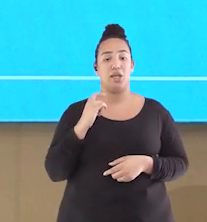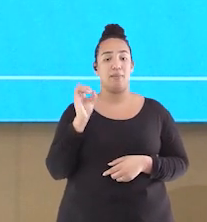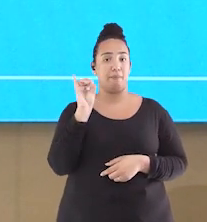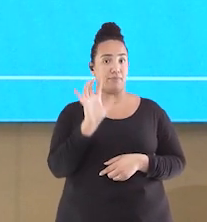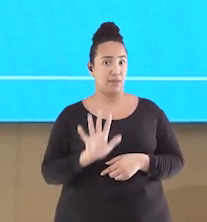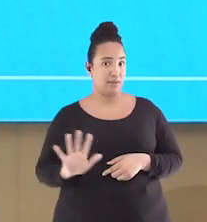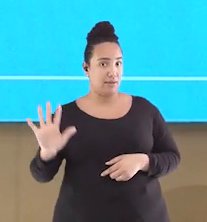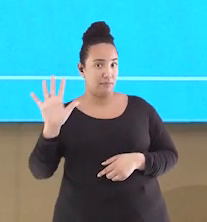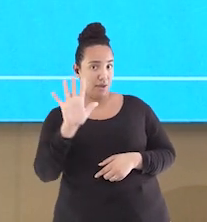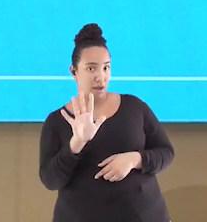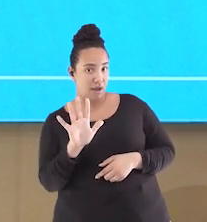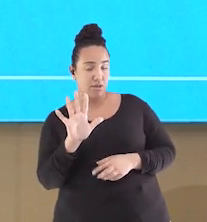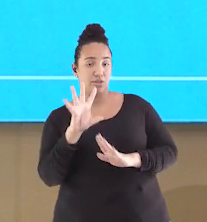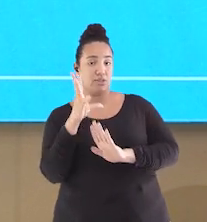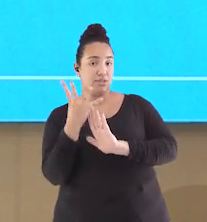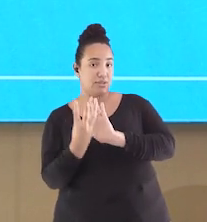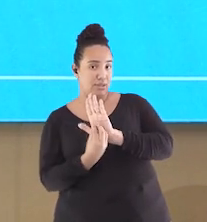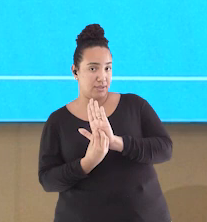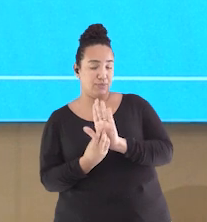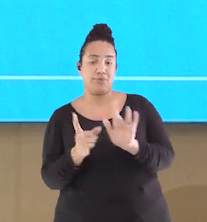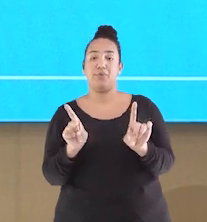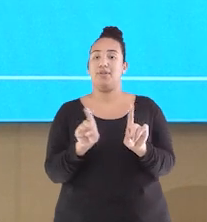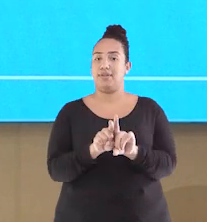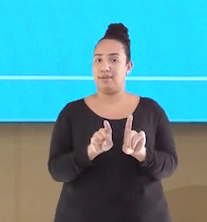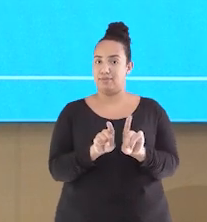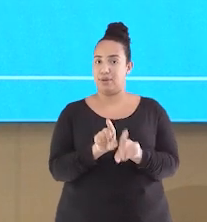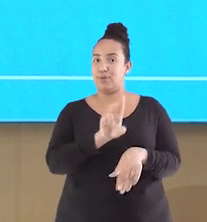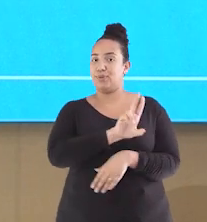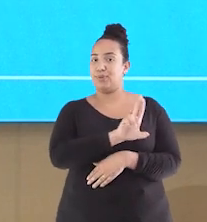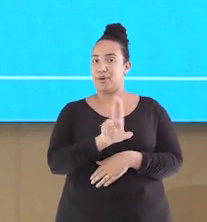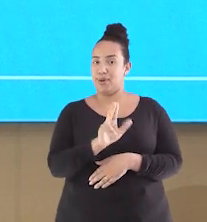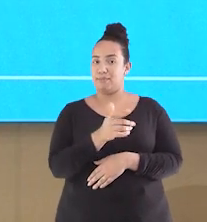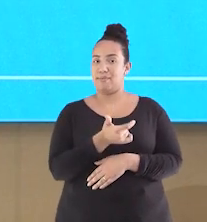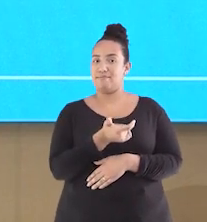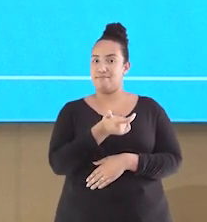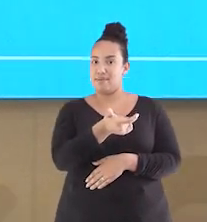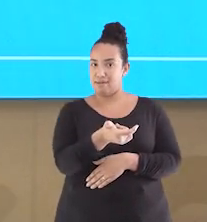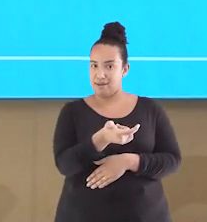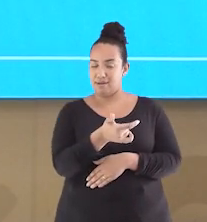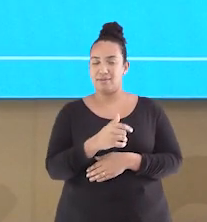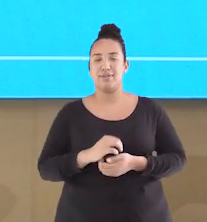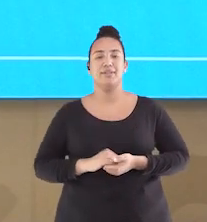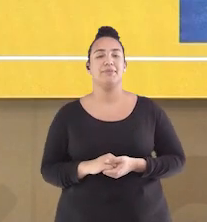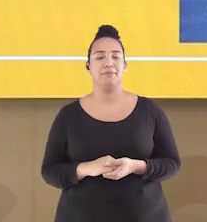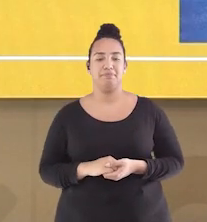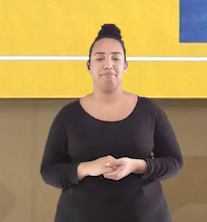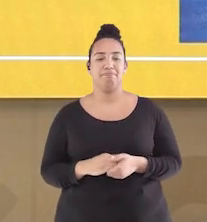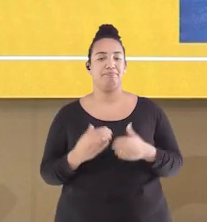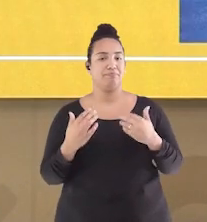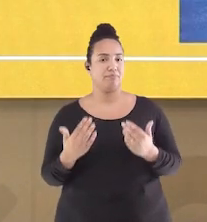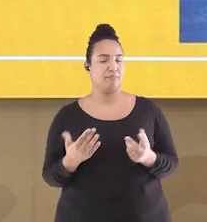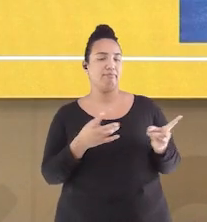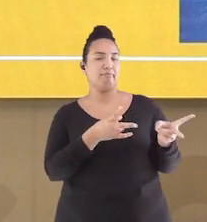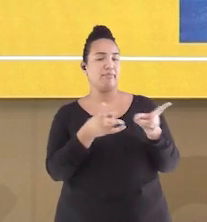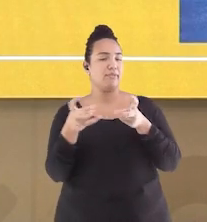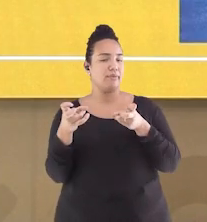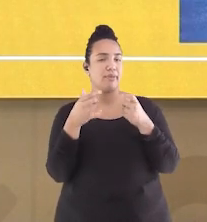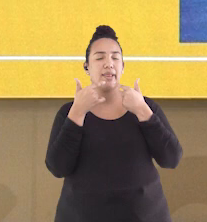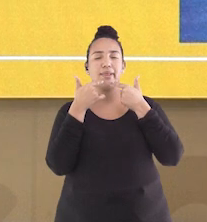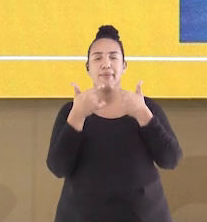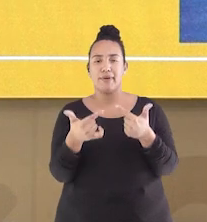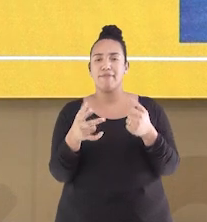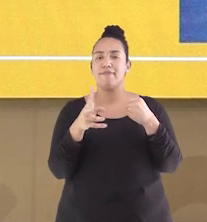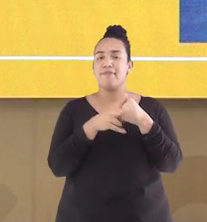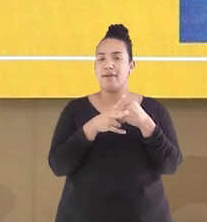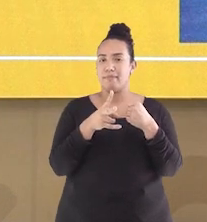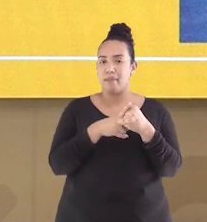as imagens, e o nome deles, que são as palavras. Tudo junto. Perceberam como a linguagem verbal, não